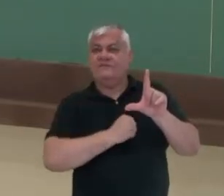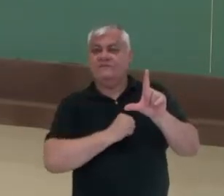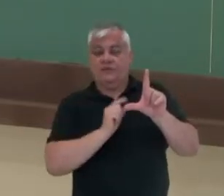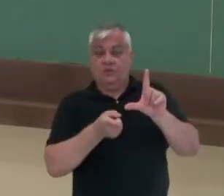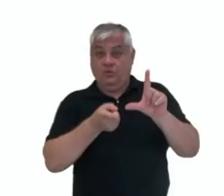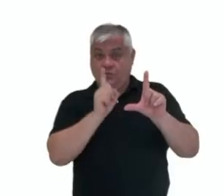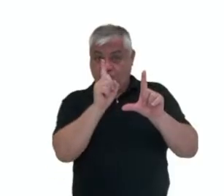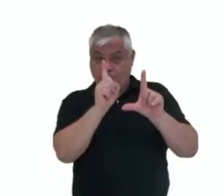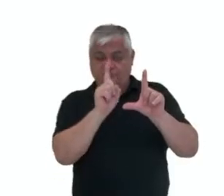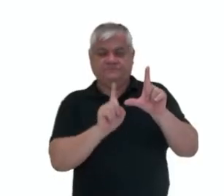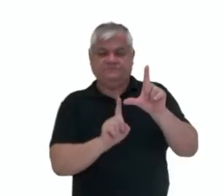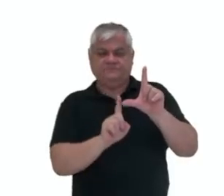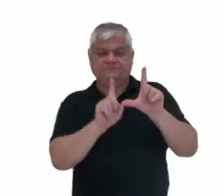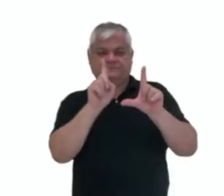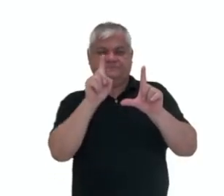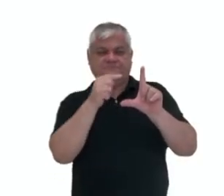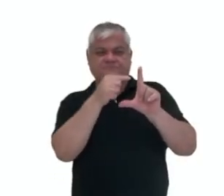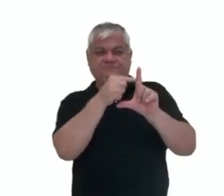Vamos lá. R$